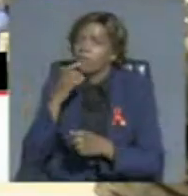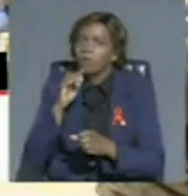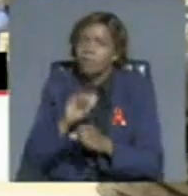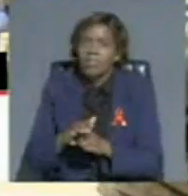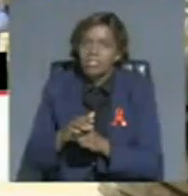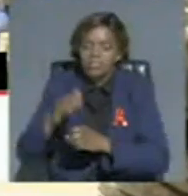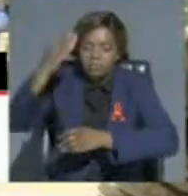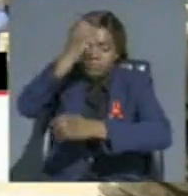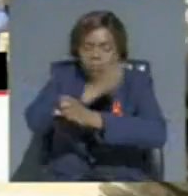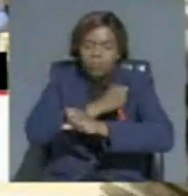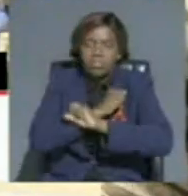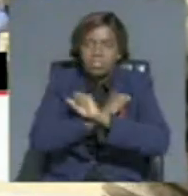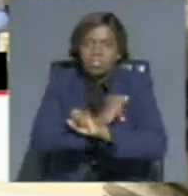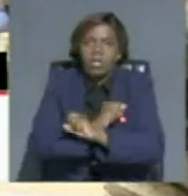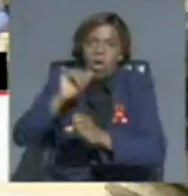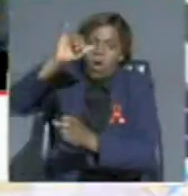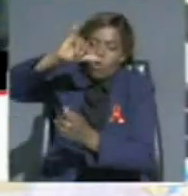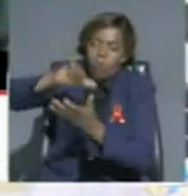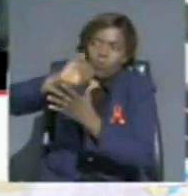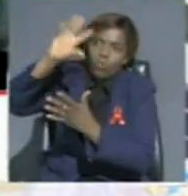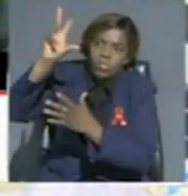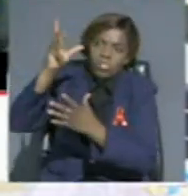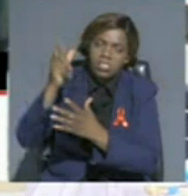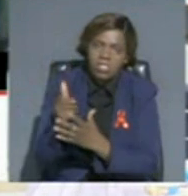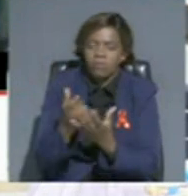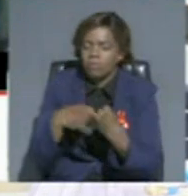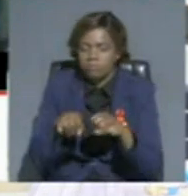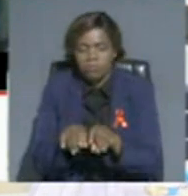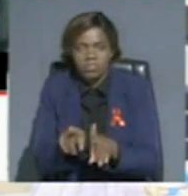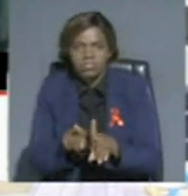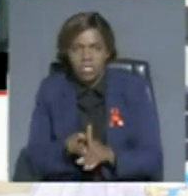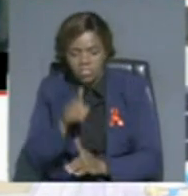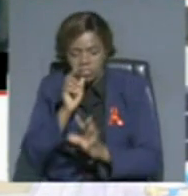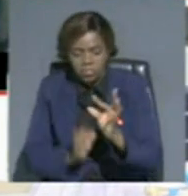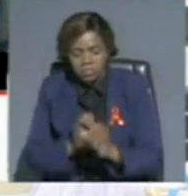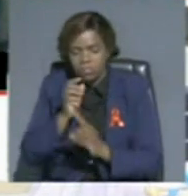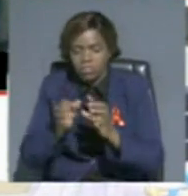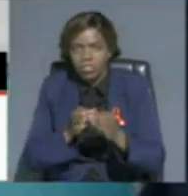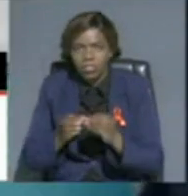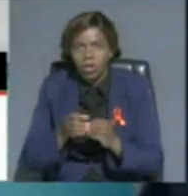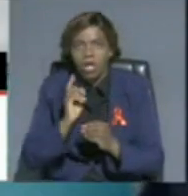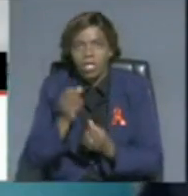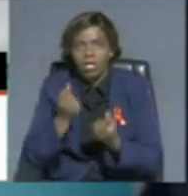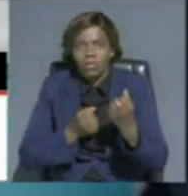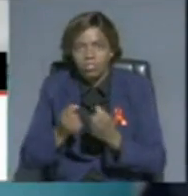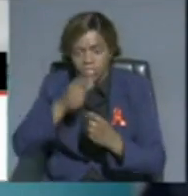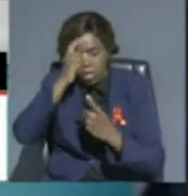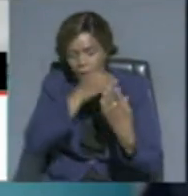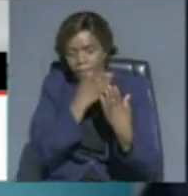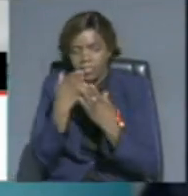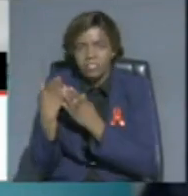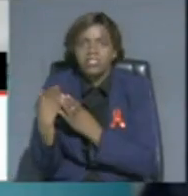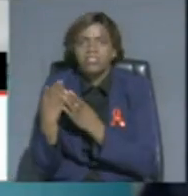não tivermos o domínio do ar, não poderemos fazer nada. O ato foi orientado pelo general António Egídio de Souza, chefe